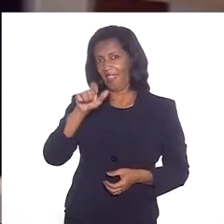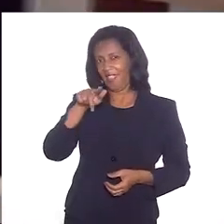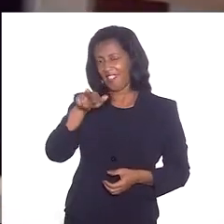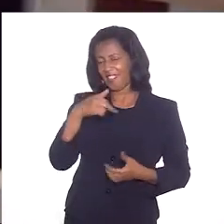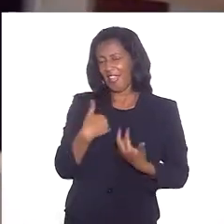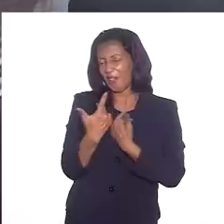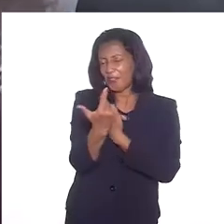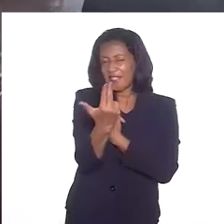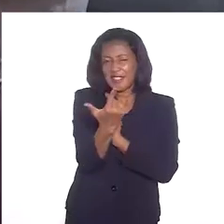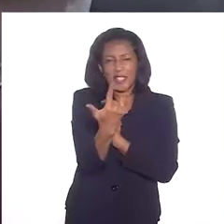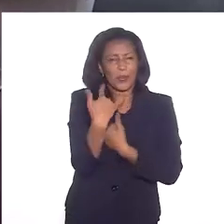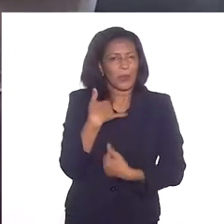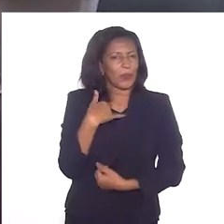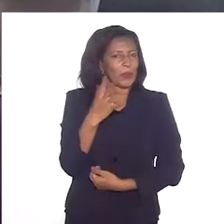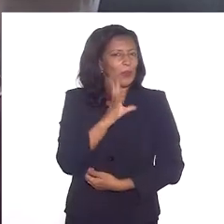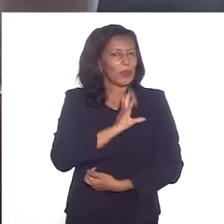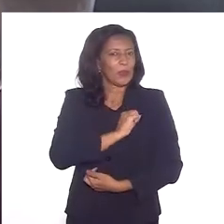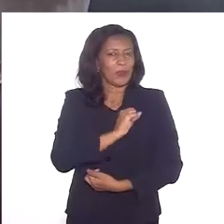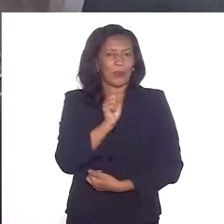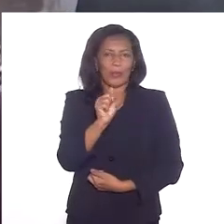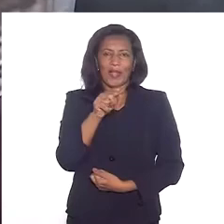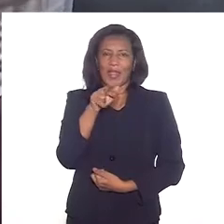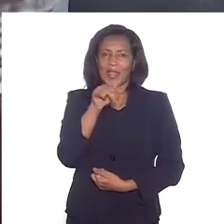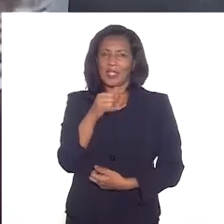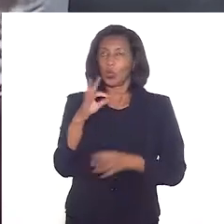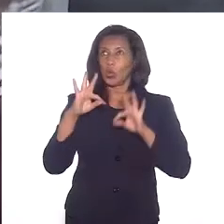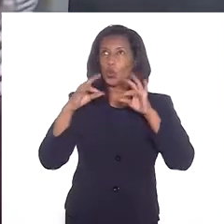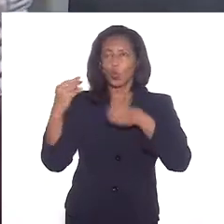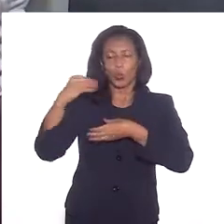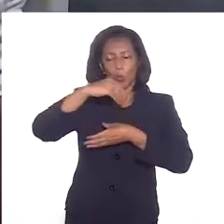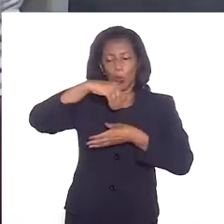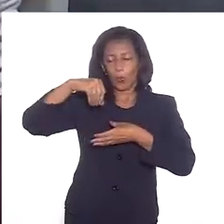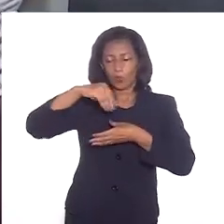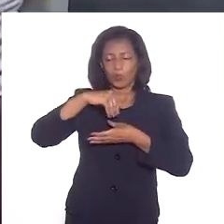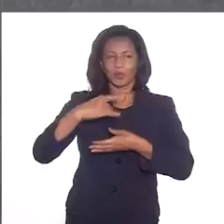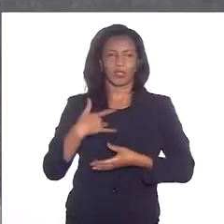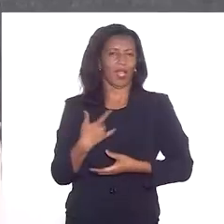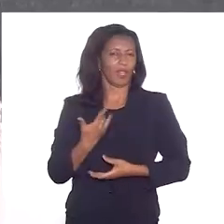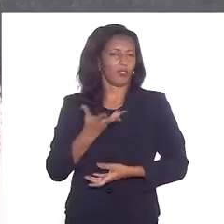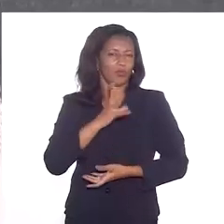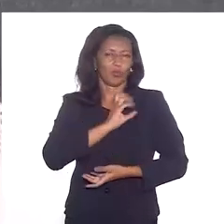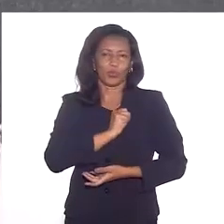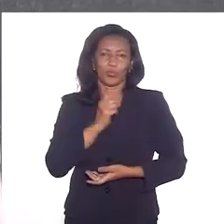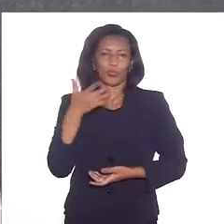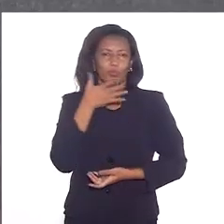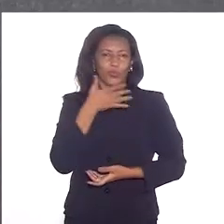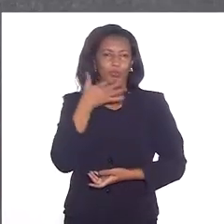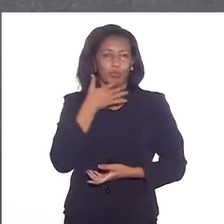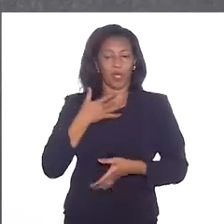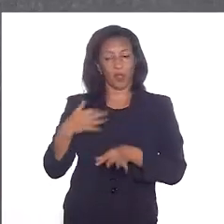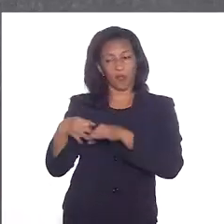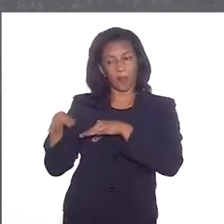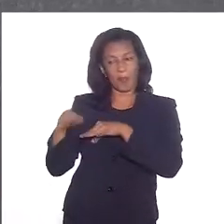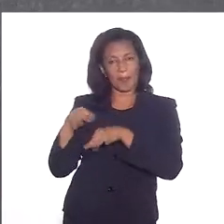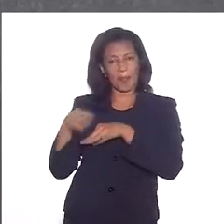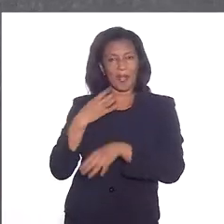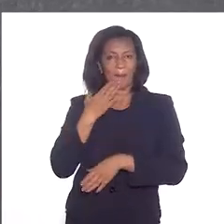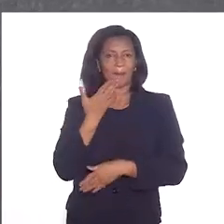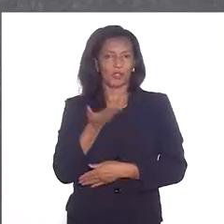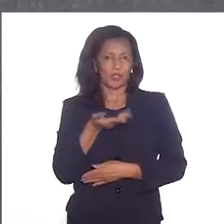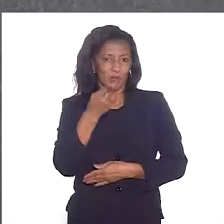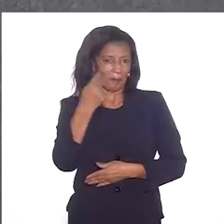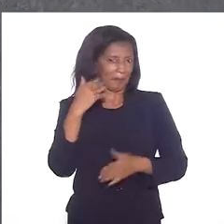Alecrim. Alecrim, eu ia ser igual você, Maria Fernanda. Eu adoro alecrim. Tudo que bota alecrim para mim já me conquista. Já vou preparar